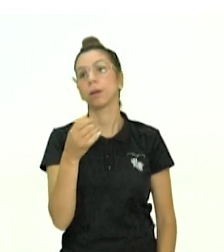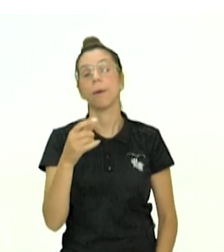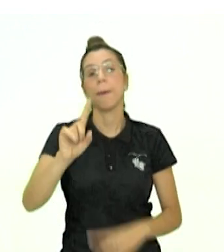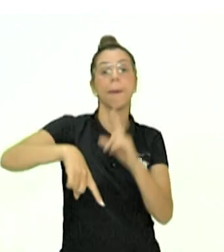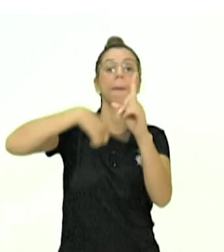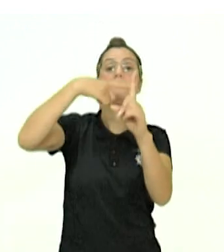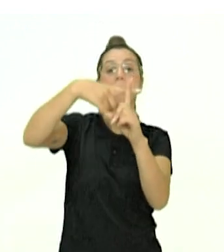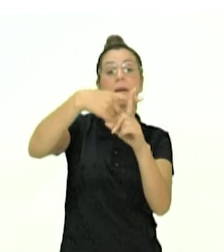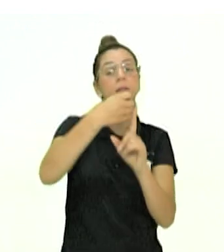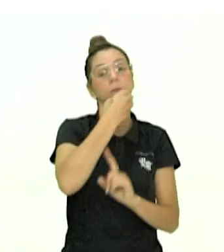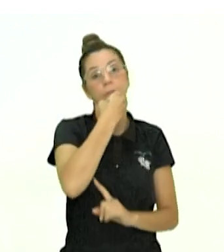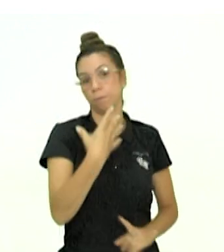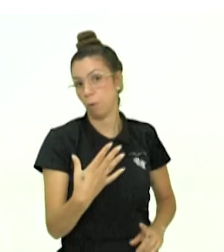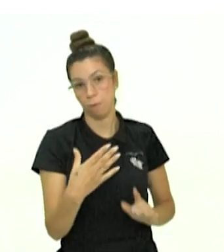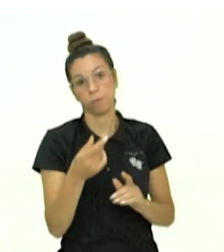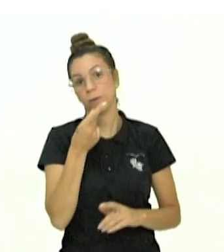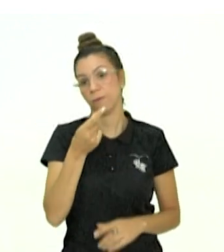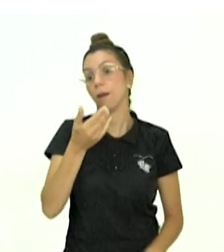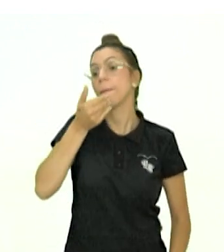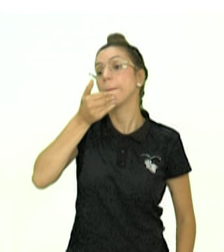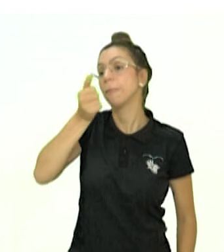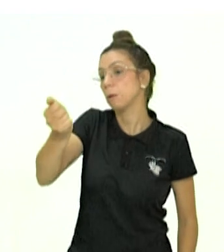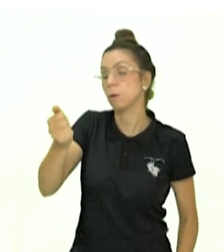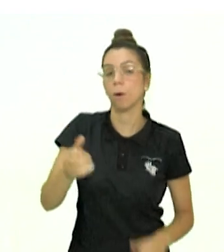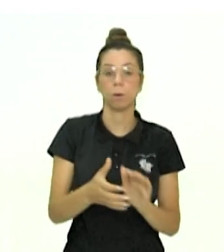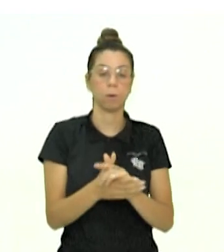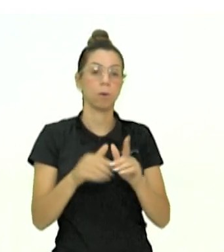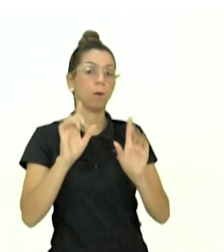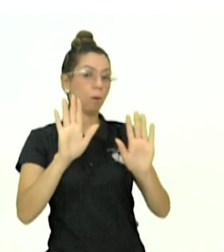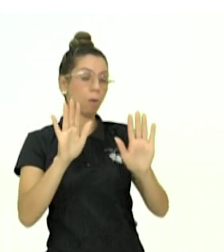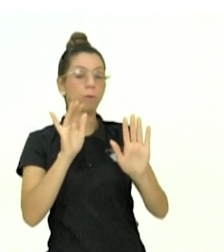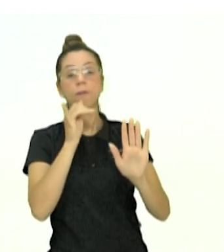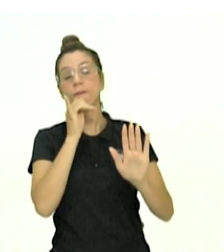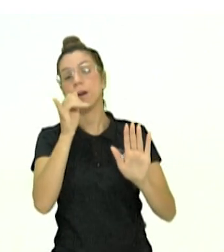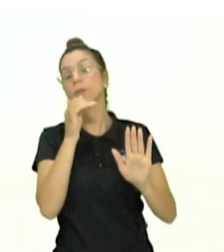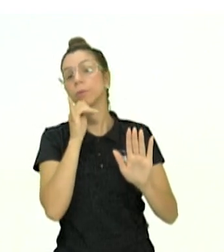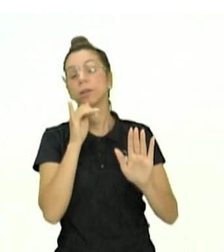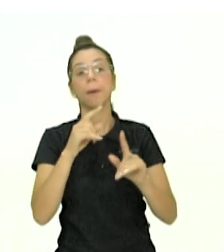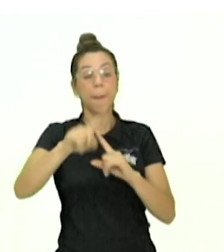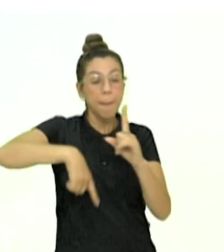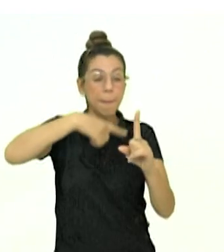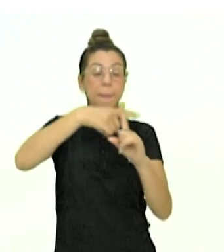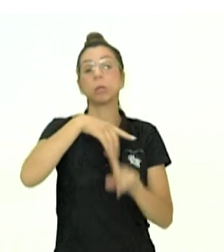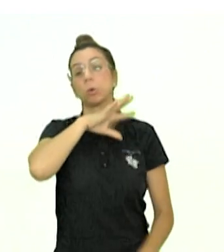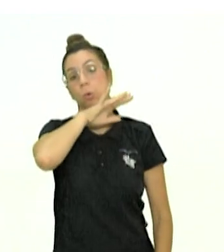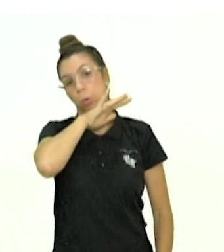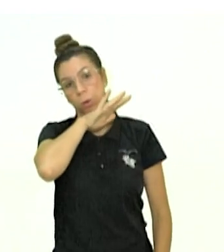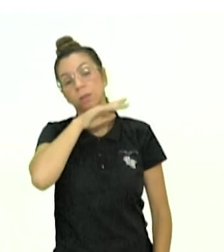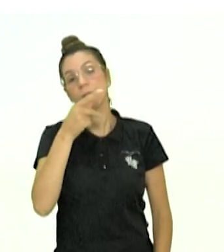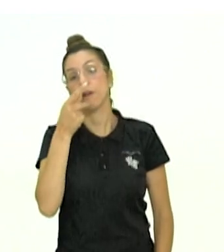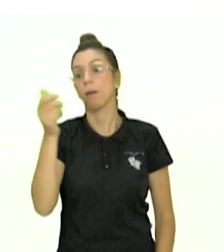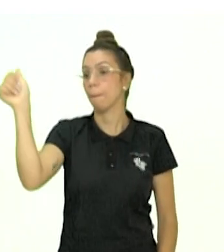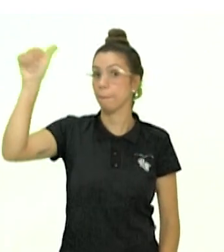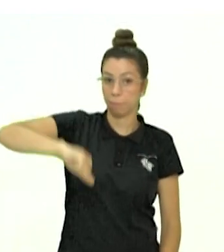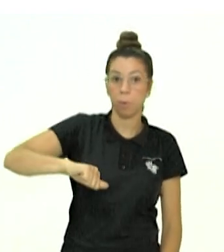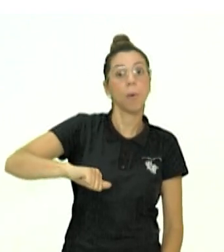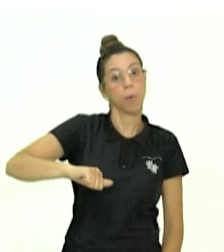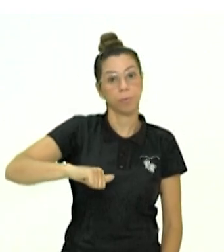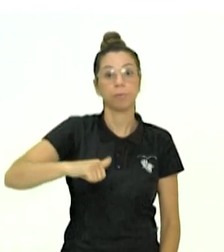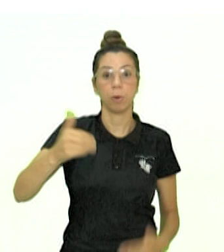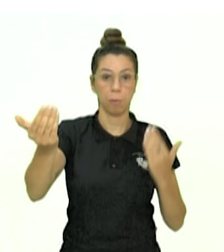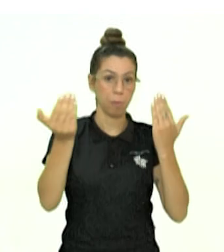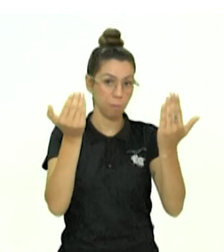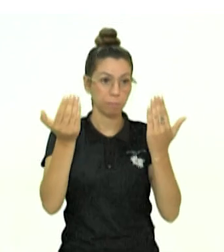fala melhor. Você não fala mais ruim, você fala pior. No inglês é a mesma coisa. Better, melhor.